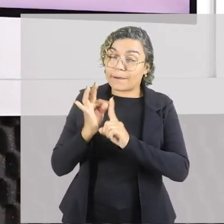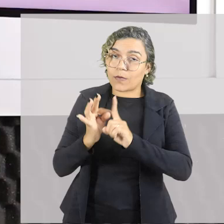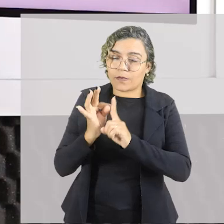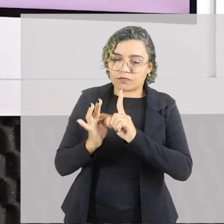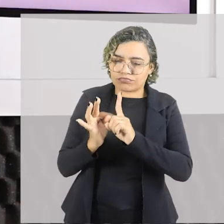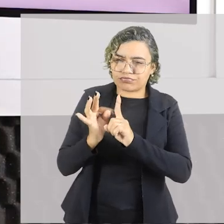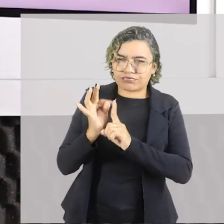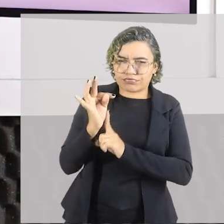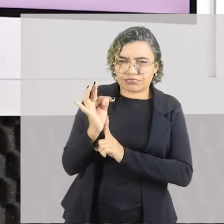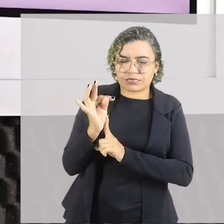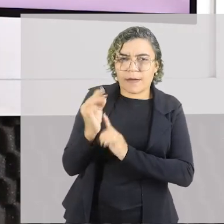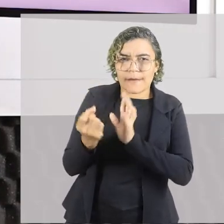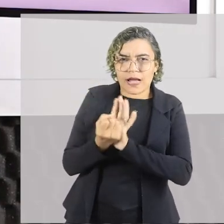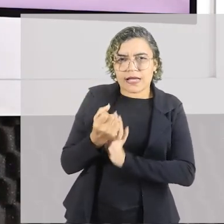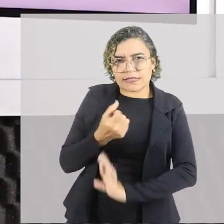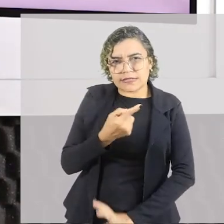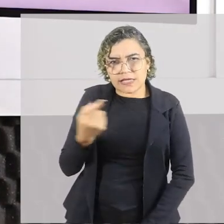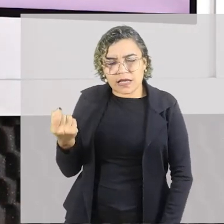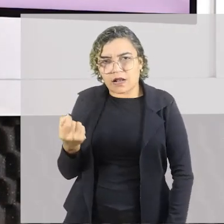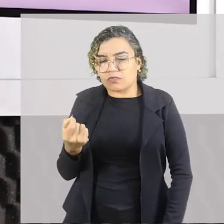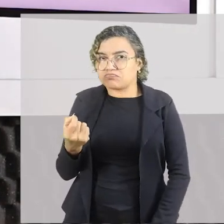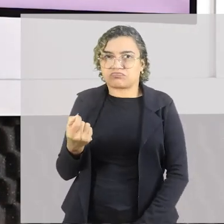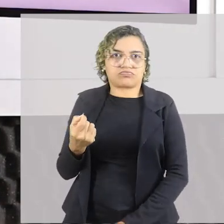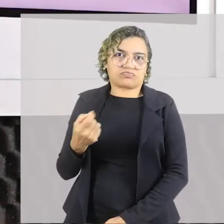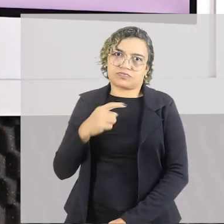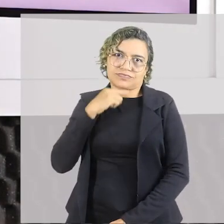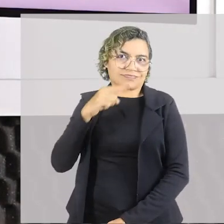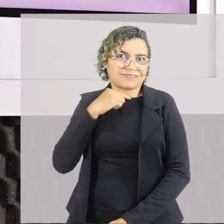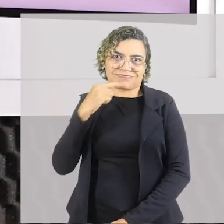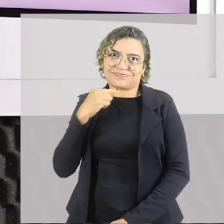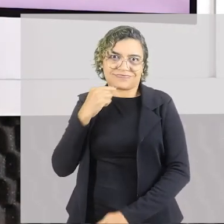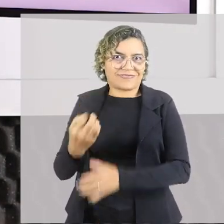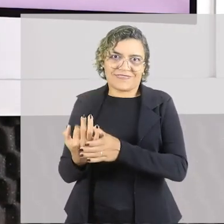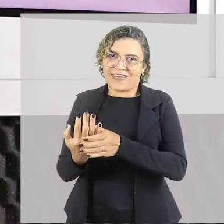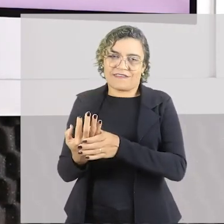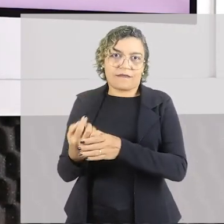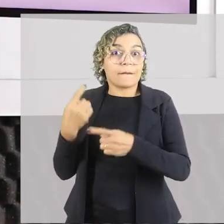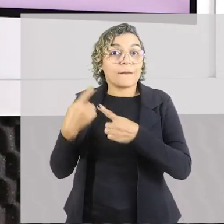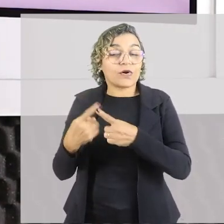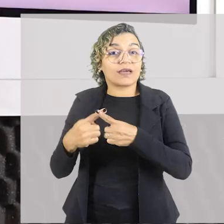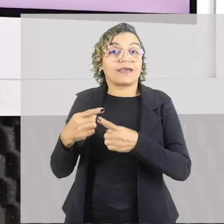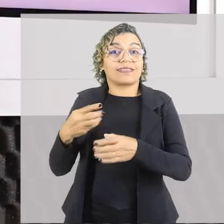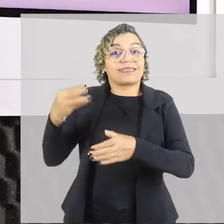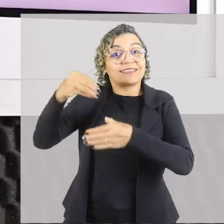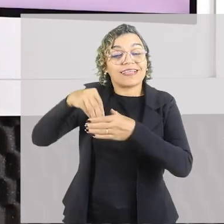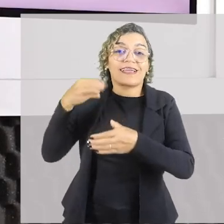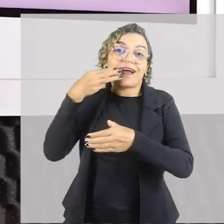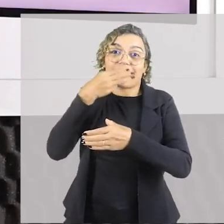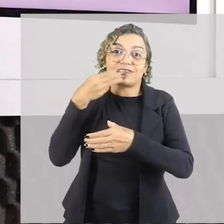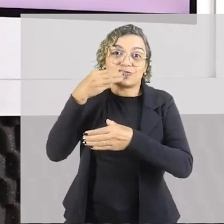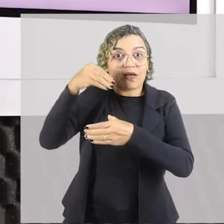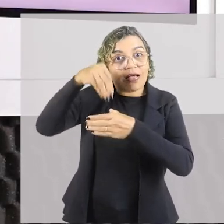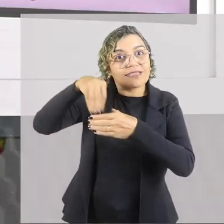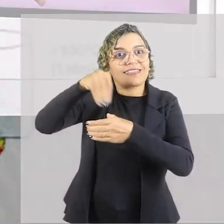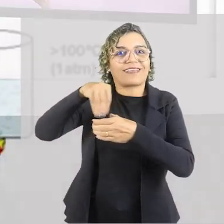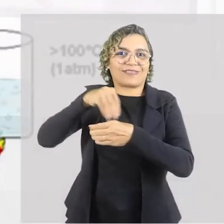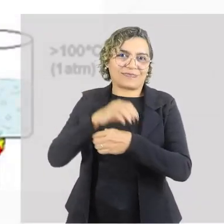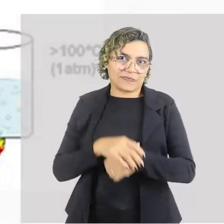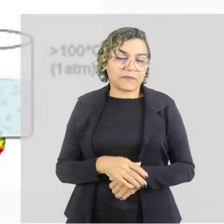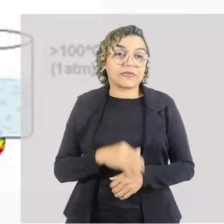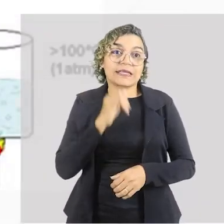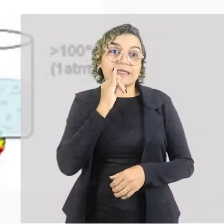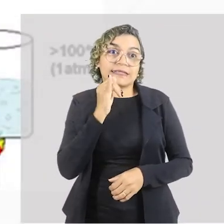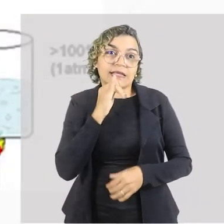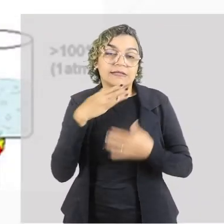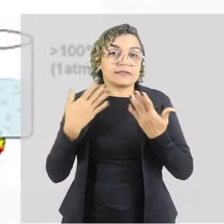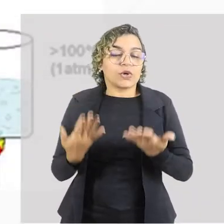100 graus Celsius, não vai estar fervendo. Não vai estar, porque tem soluto. Então,